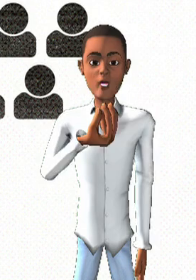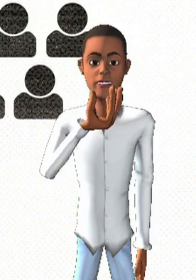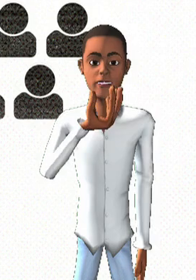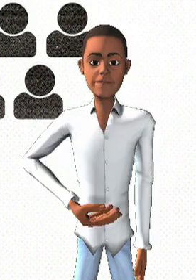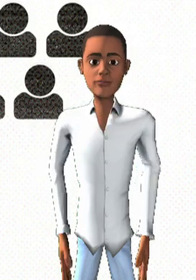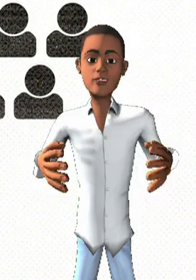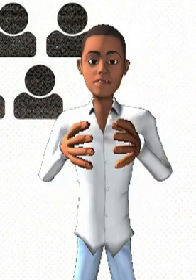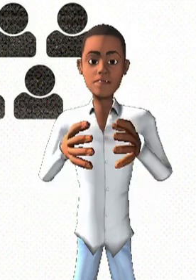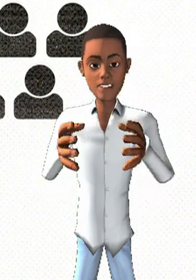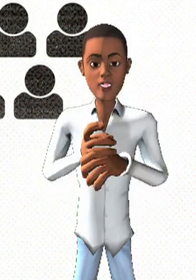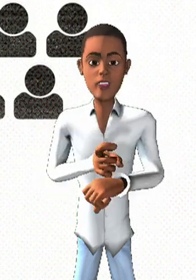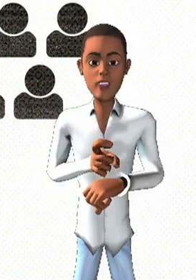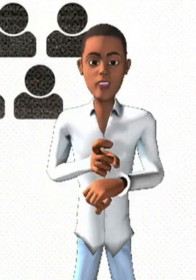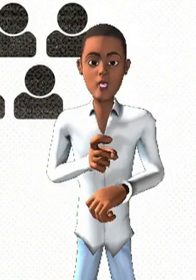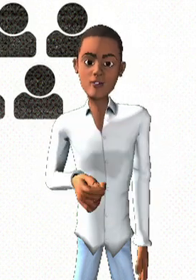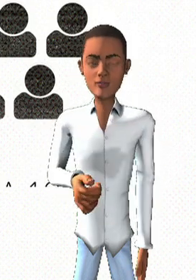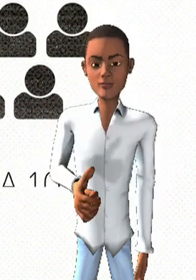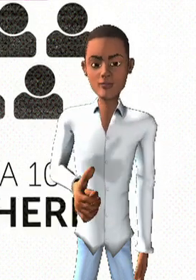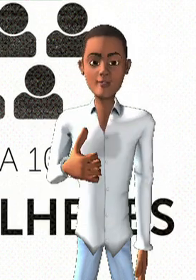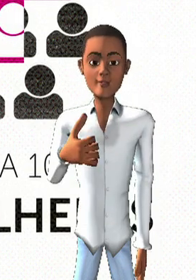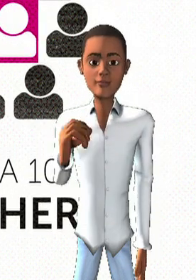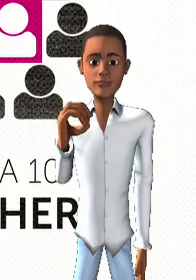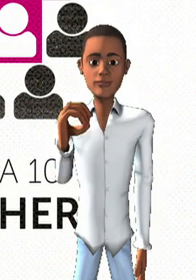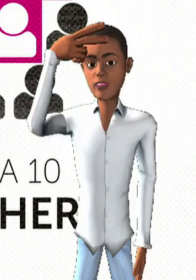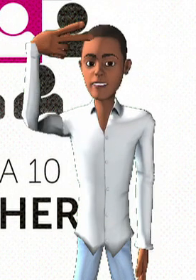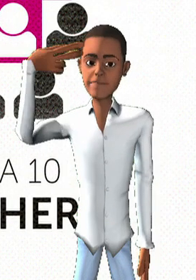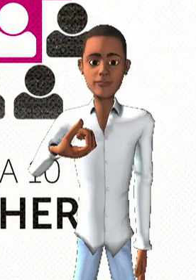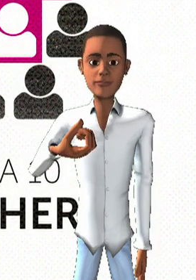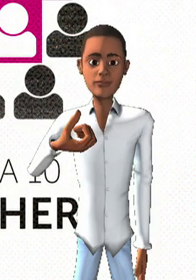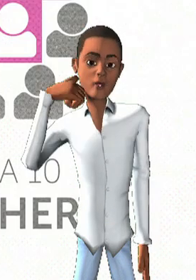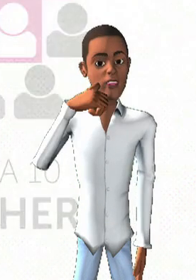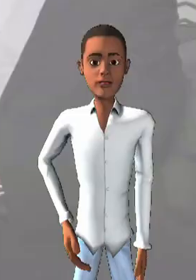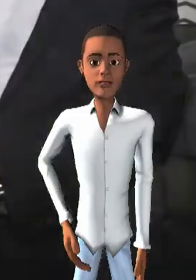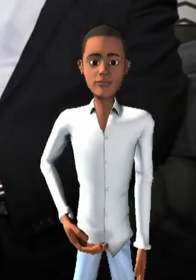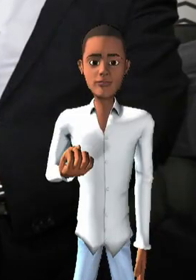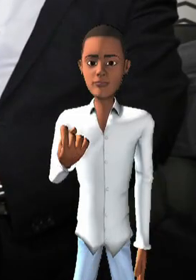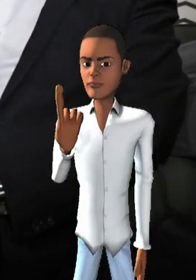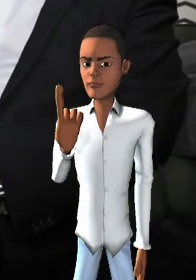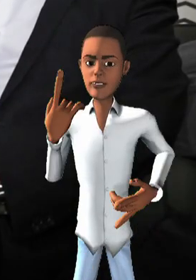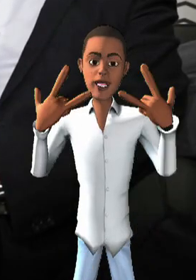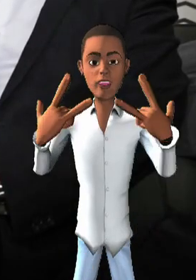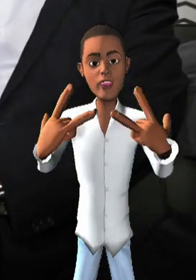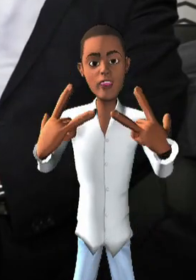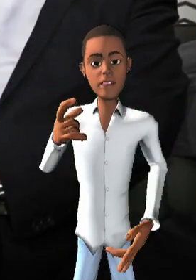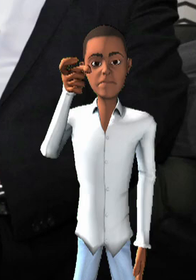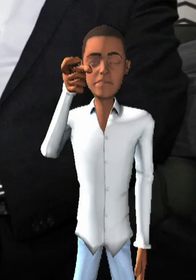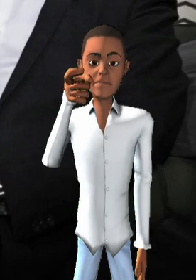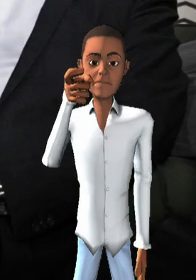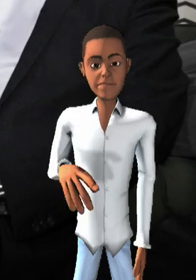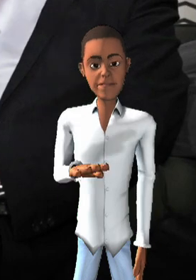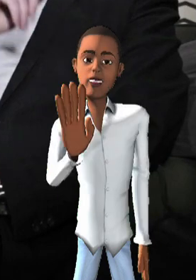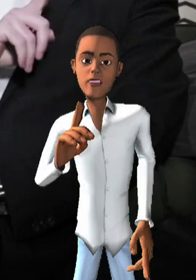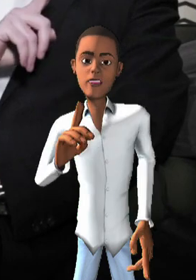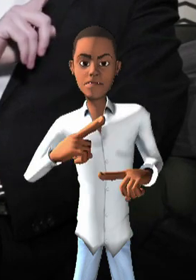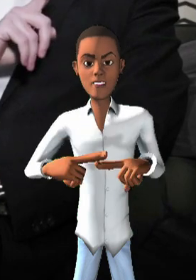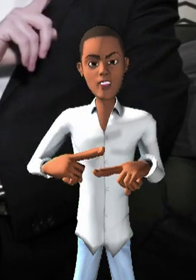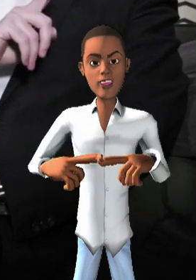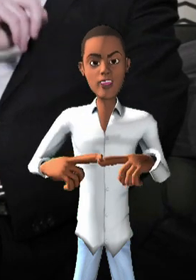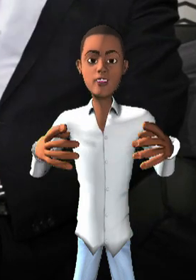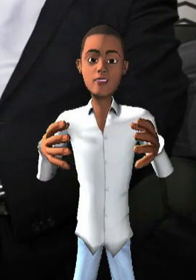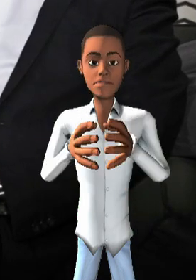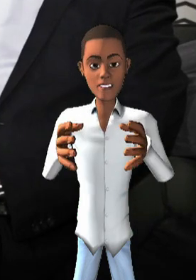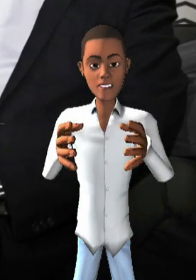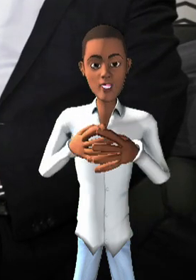são homens. Na outra ponta, 6 a cada 10 são mulheres. O que mais nos chama atenção é observar